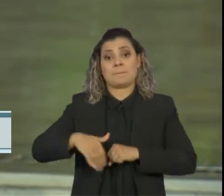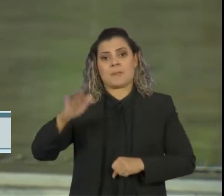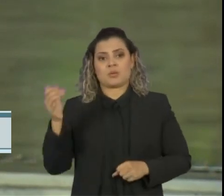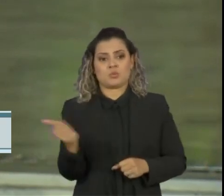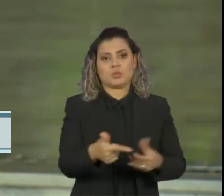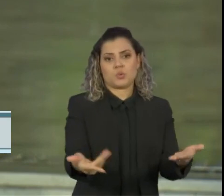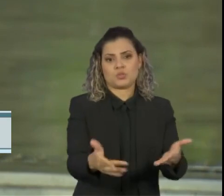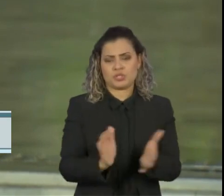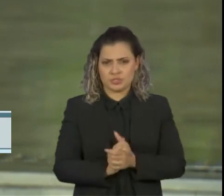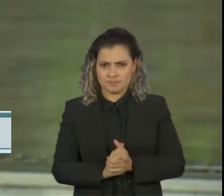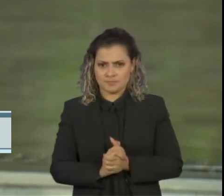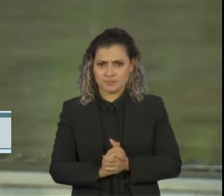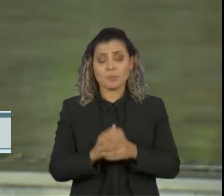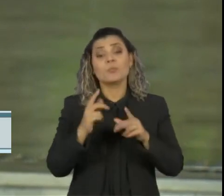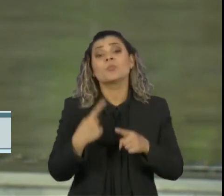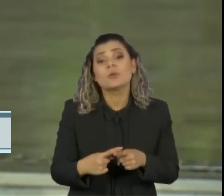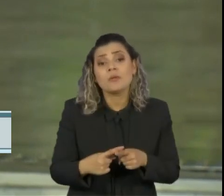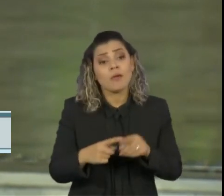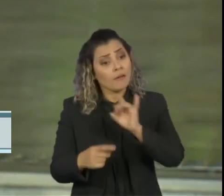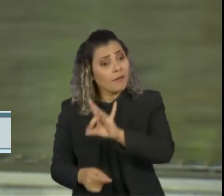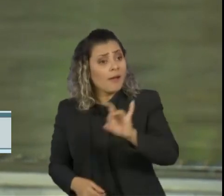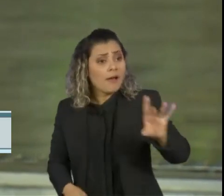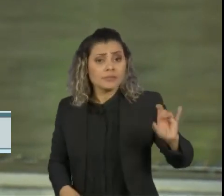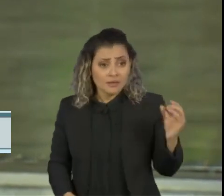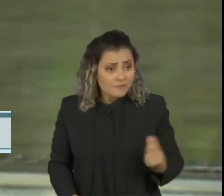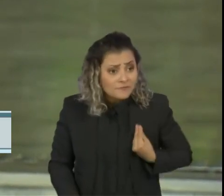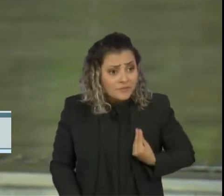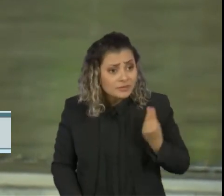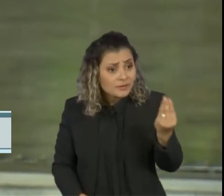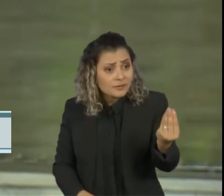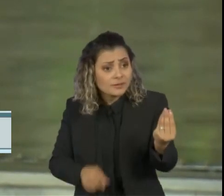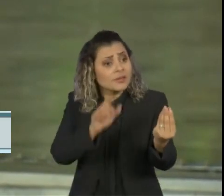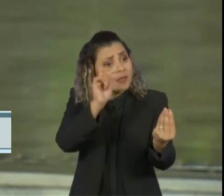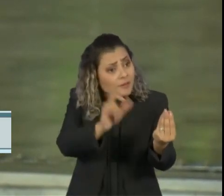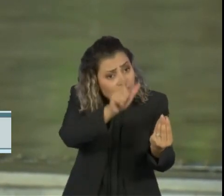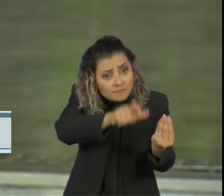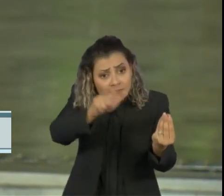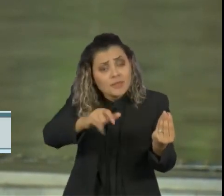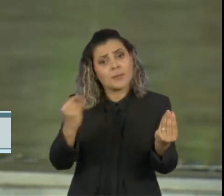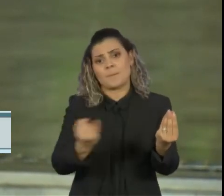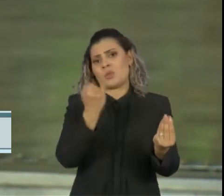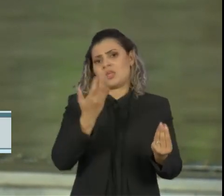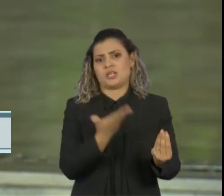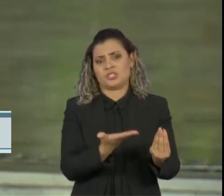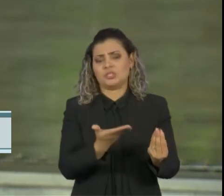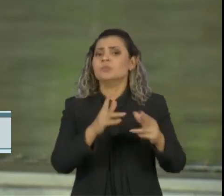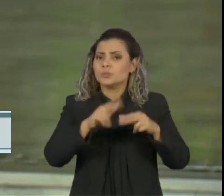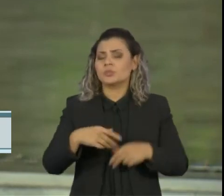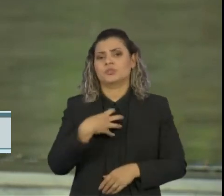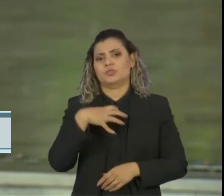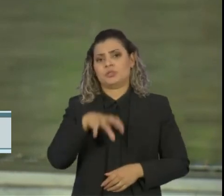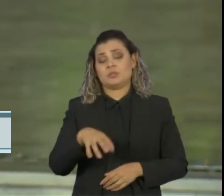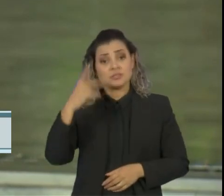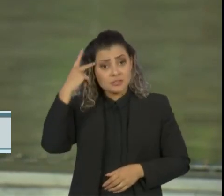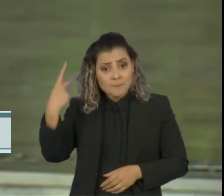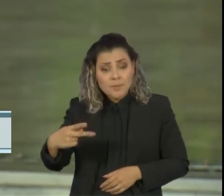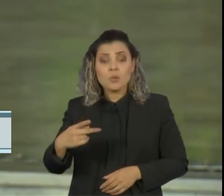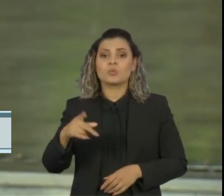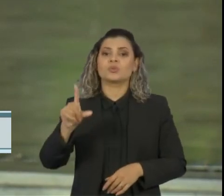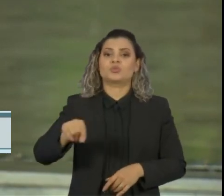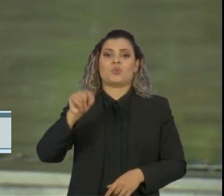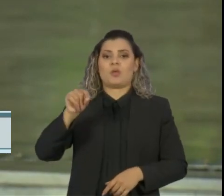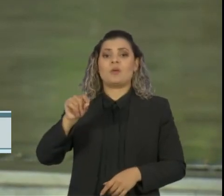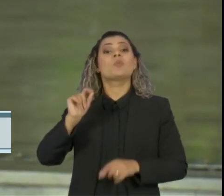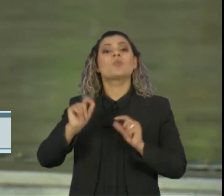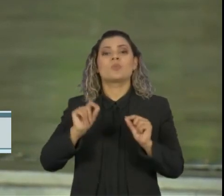E exatamente porque cada vida conta, é que a nossa curva tem esse formato. São Paulo fez a escolha